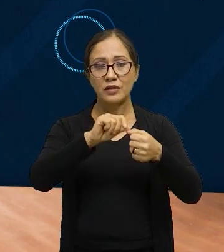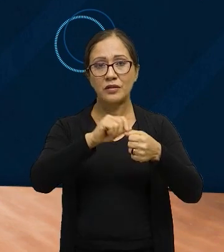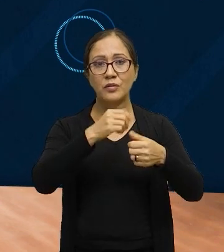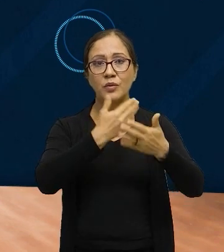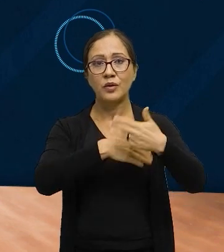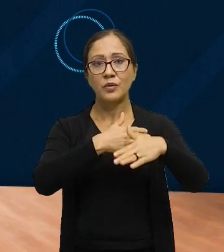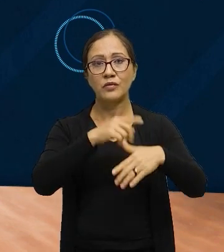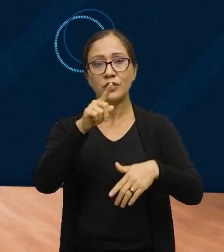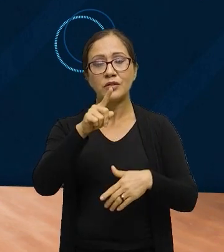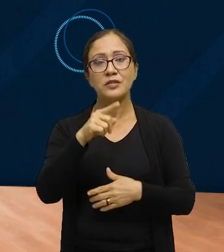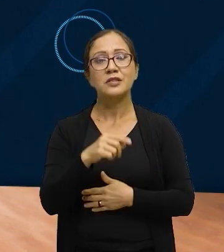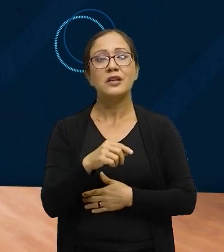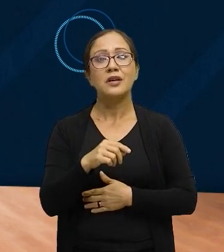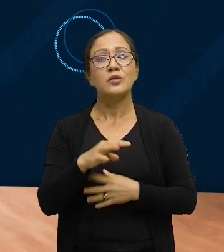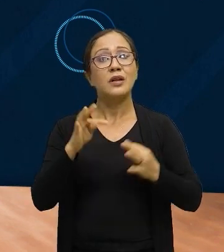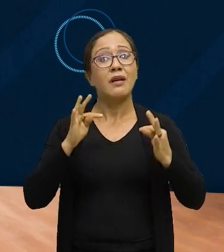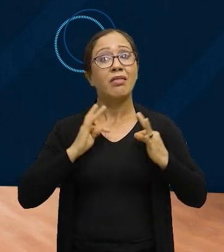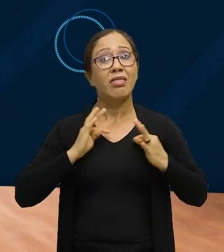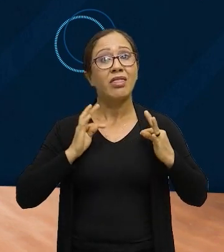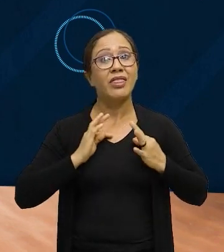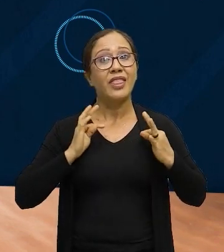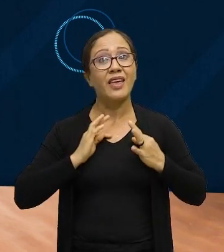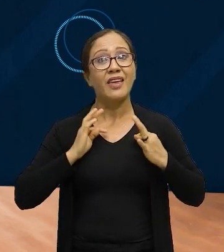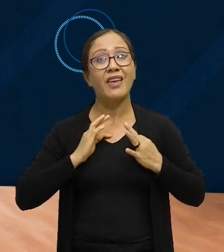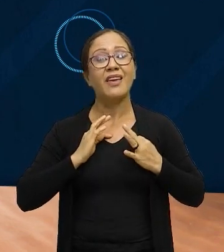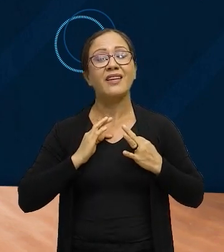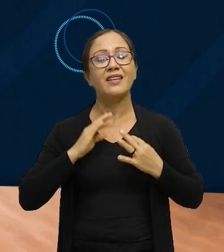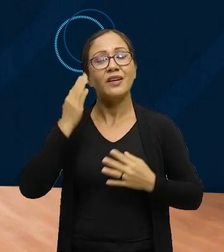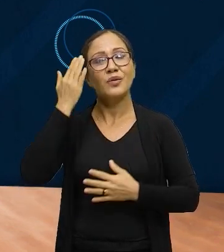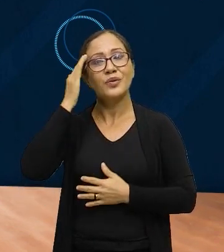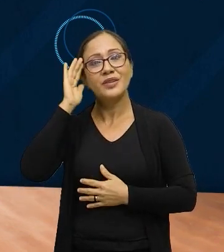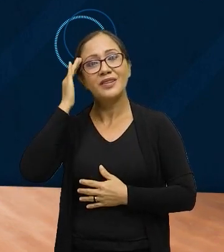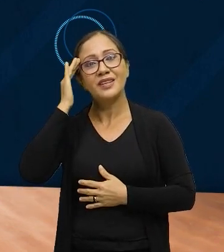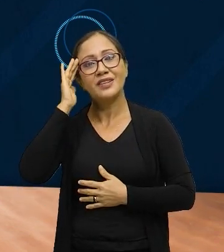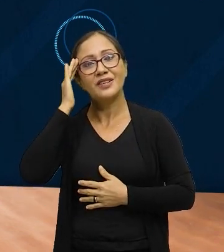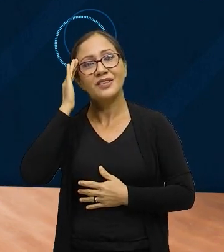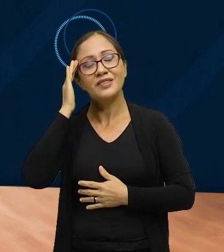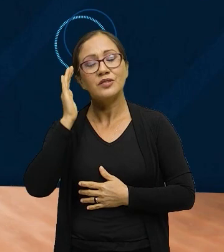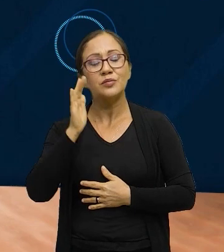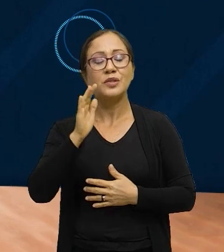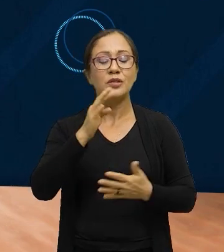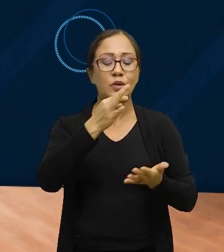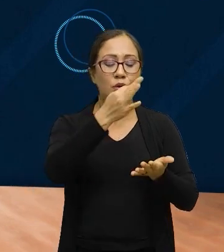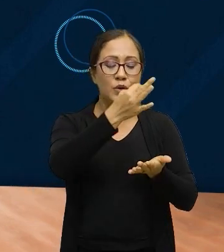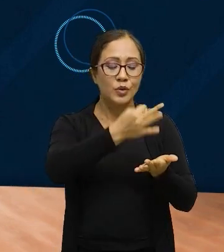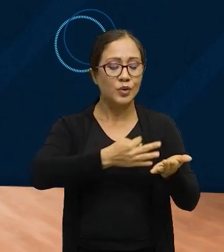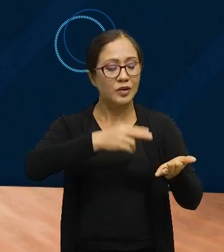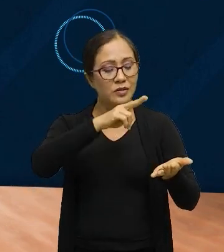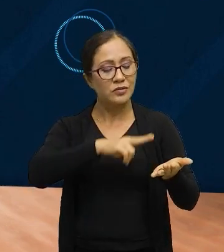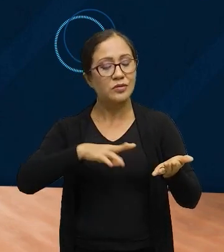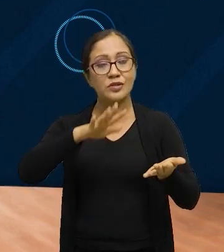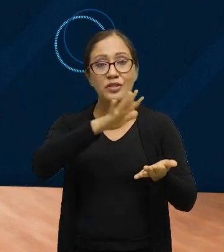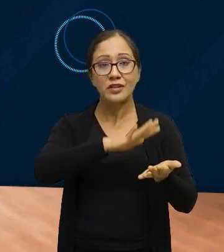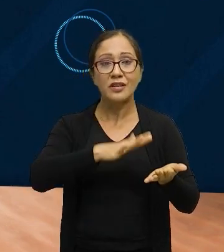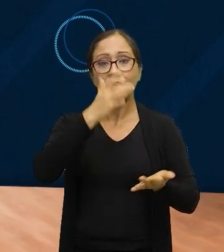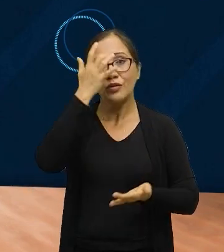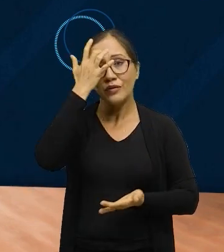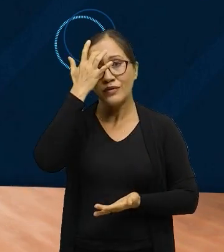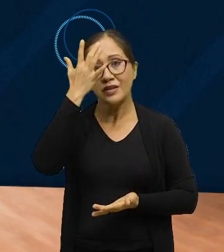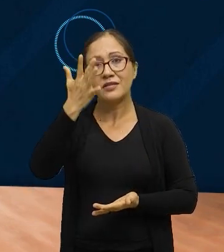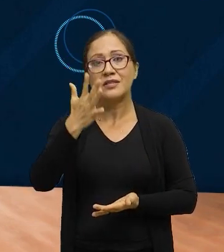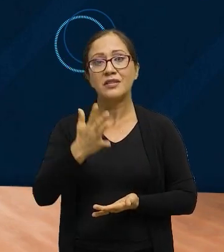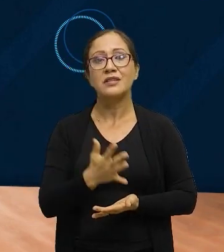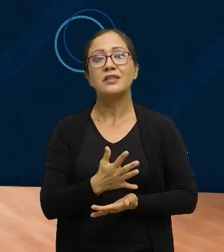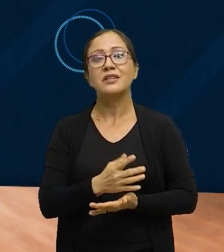precisa usar da técnica, usar do entendimento do geral e buscar facilitar nessas